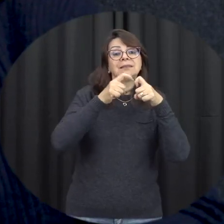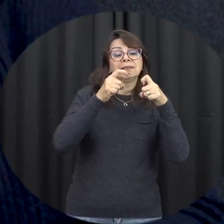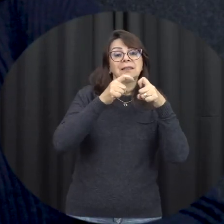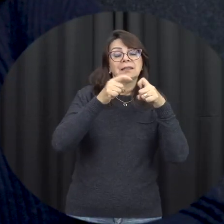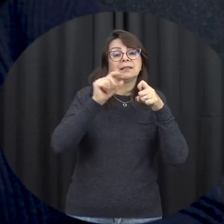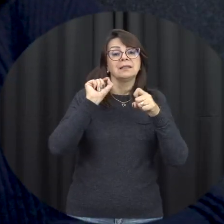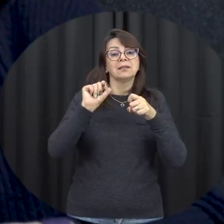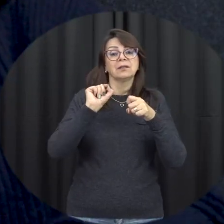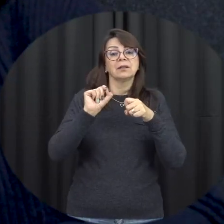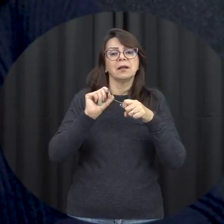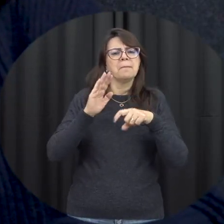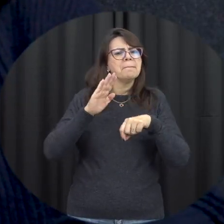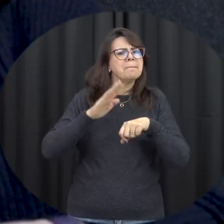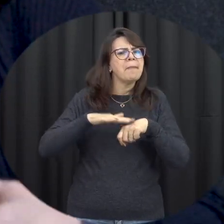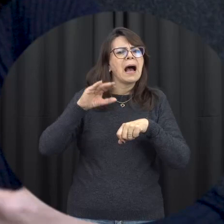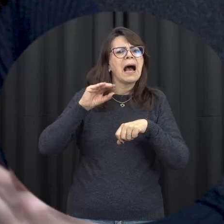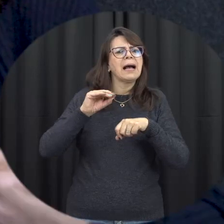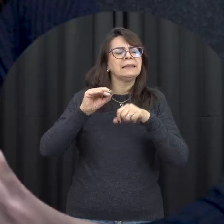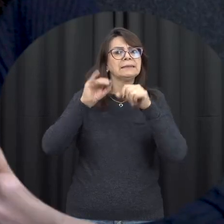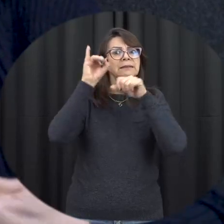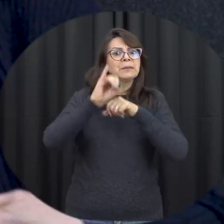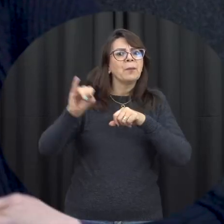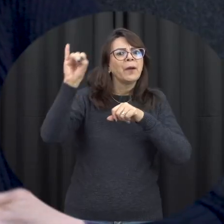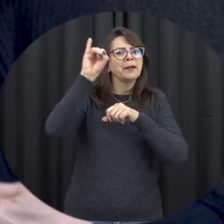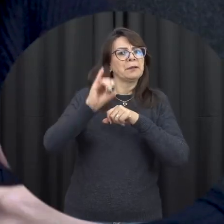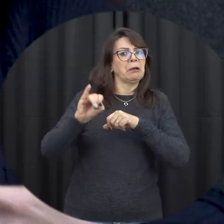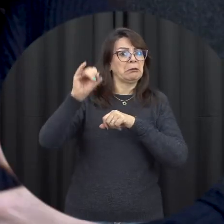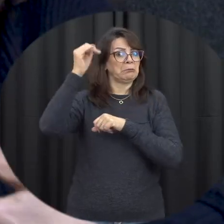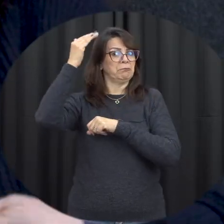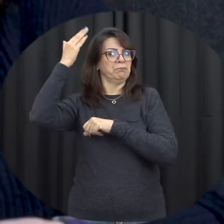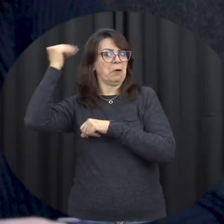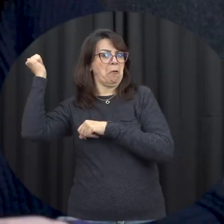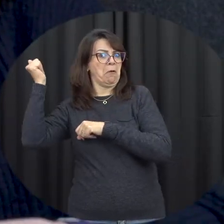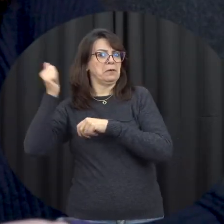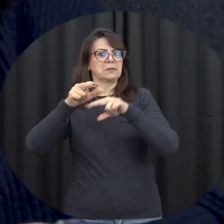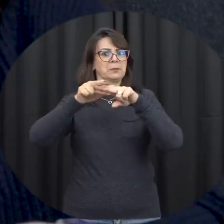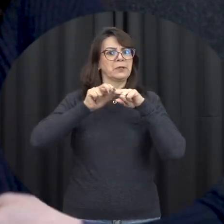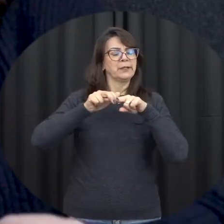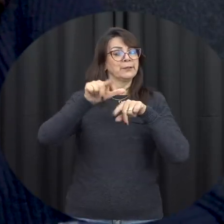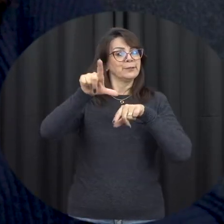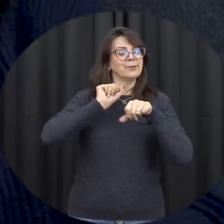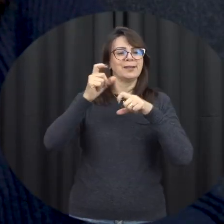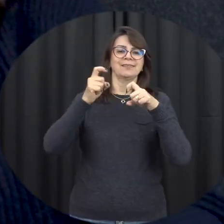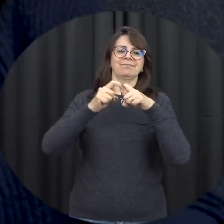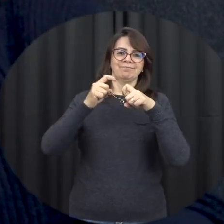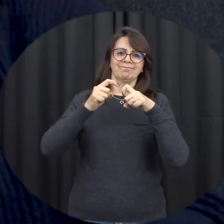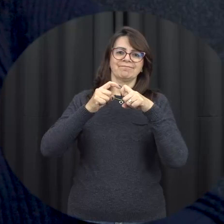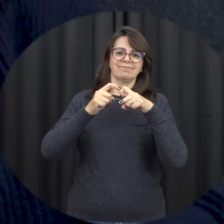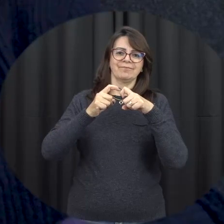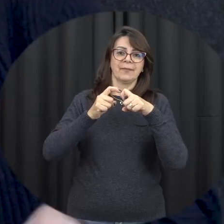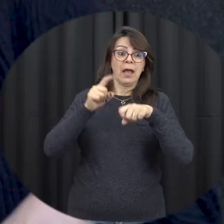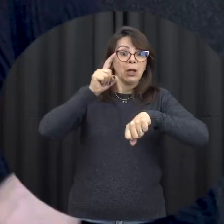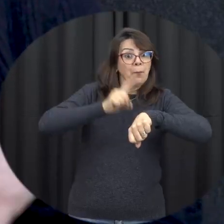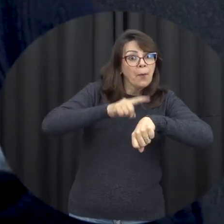medicina, ela era mais destacada. Então, eu acho que por isso eu queria fazer medicina. Vou fazer